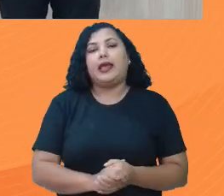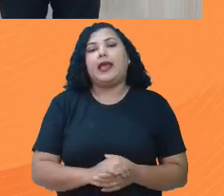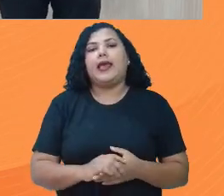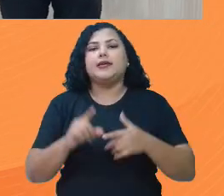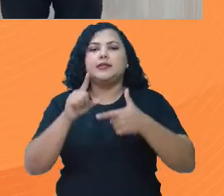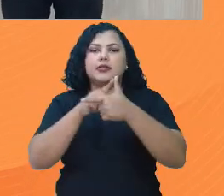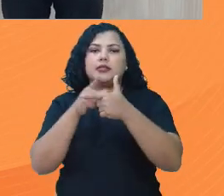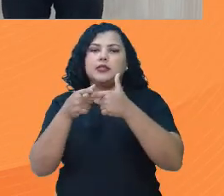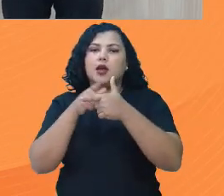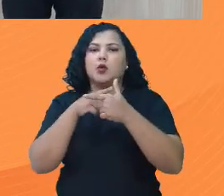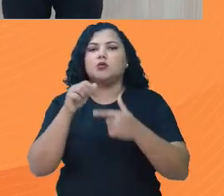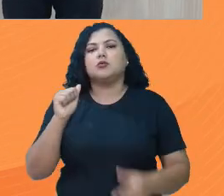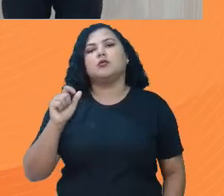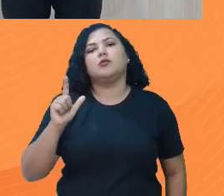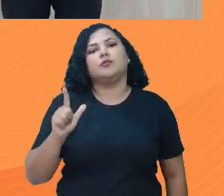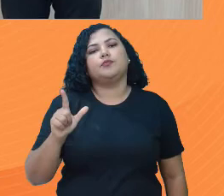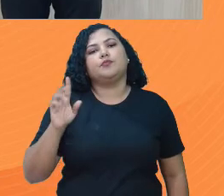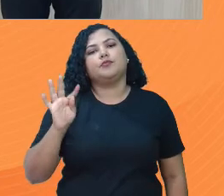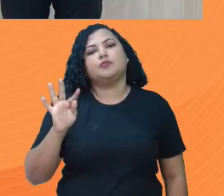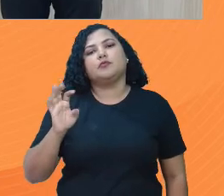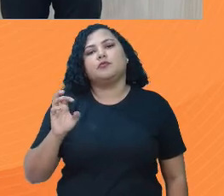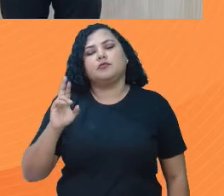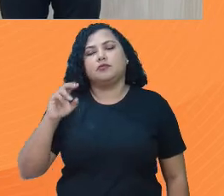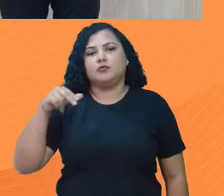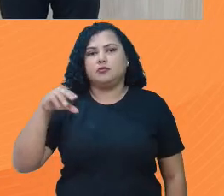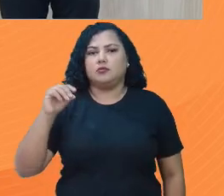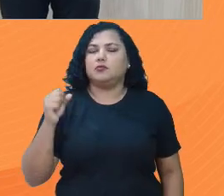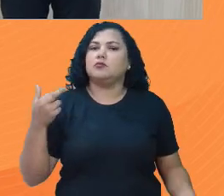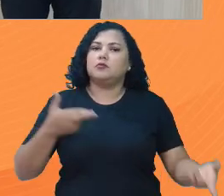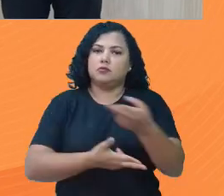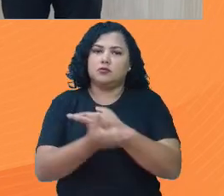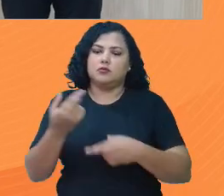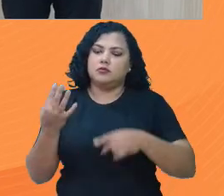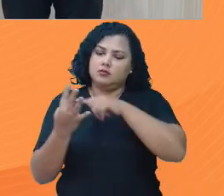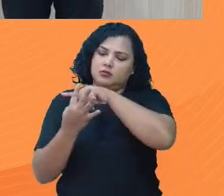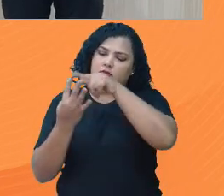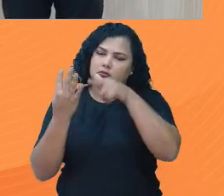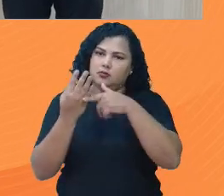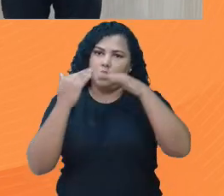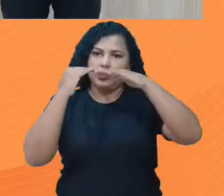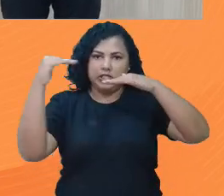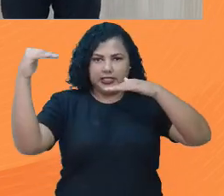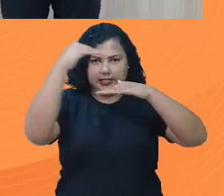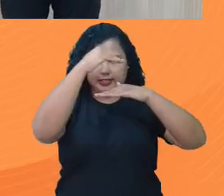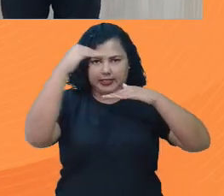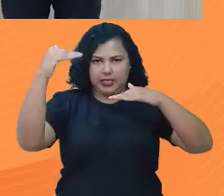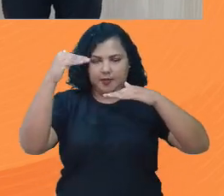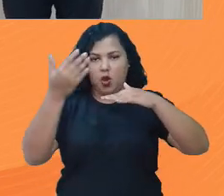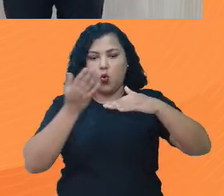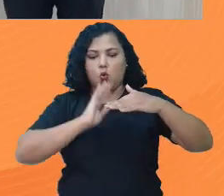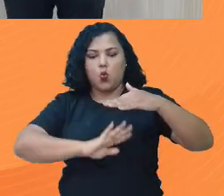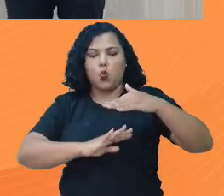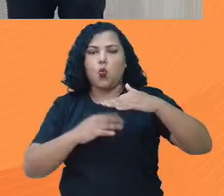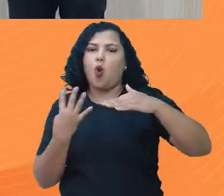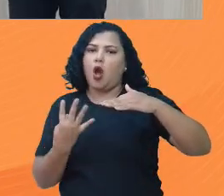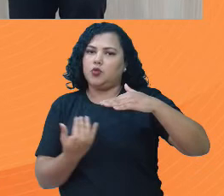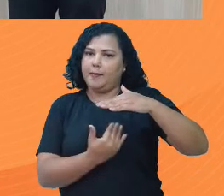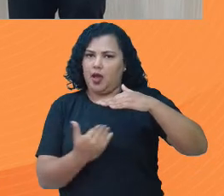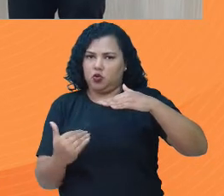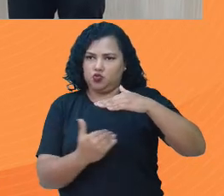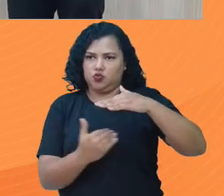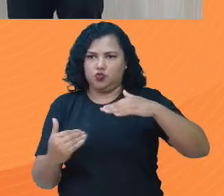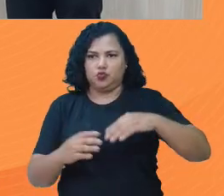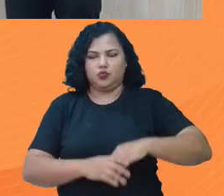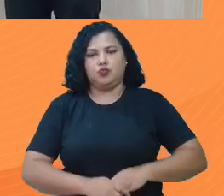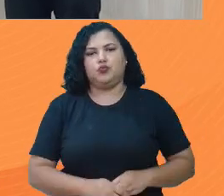ângulos alternos que estamos falando, nós vamos relacionar os 4 ângulos que estão em cima com os 4 ângulos que estão